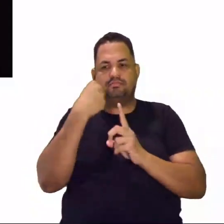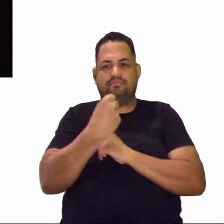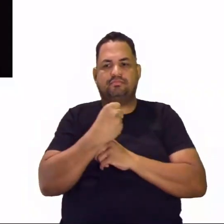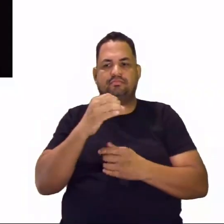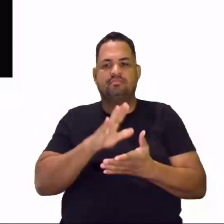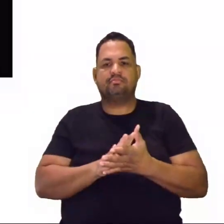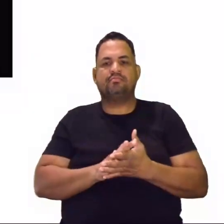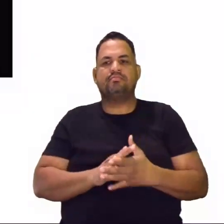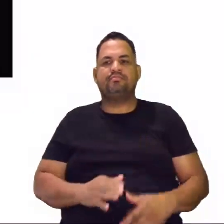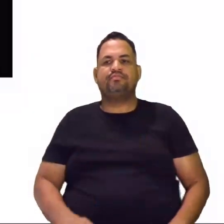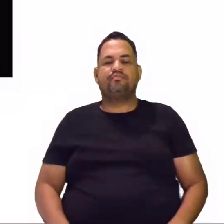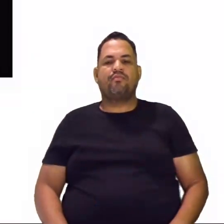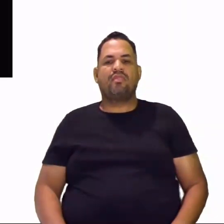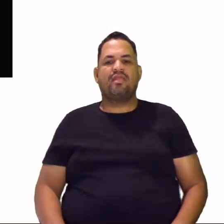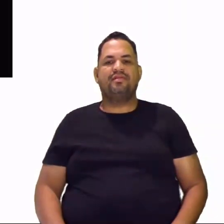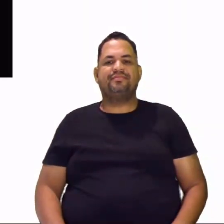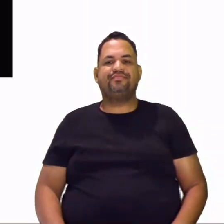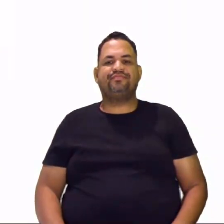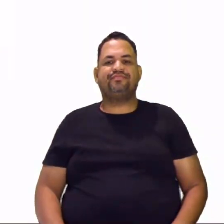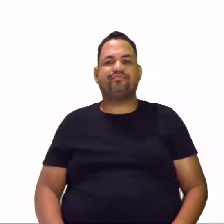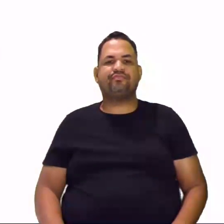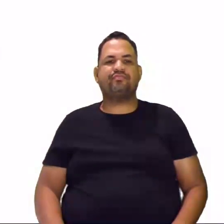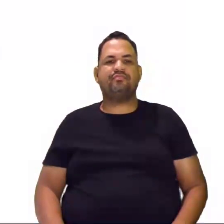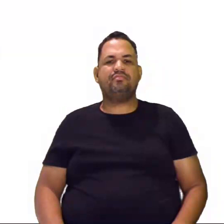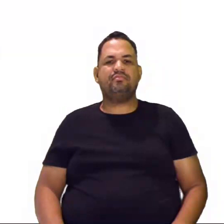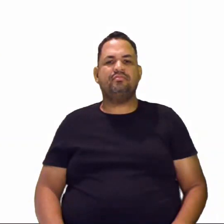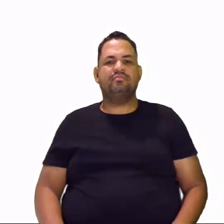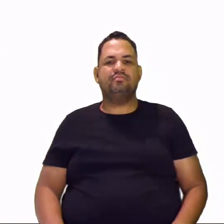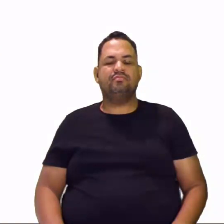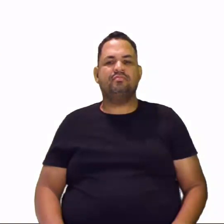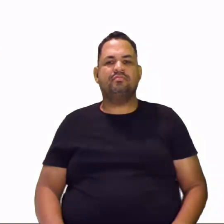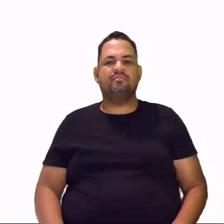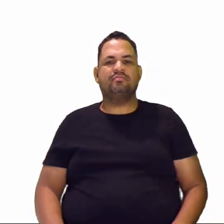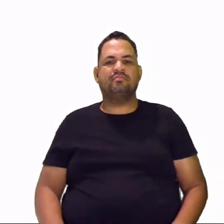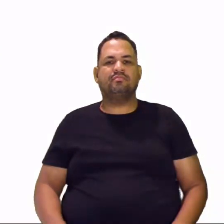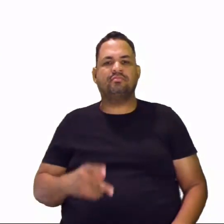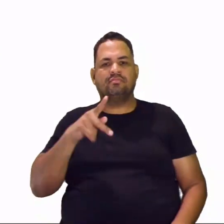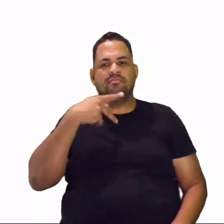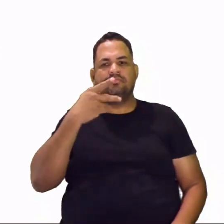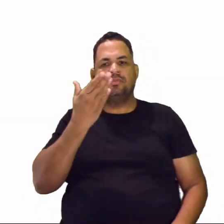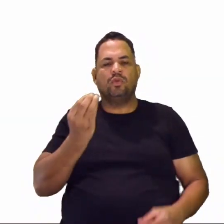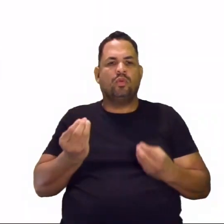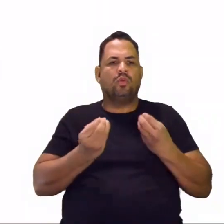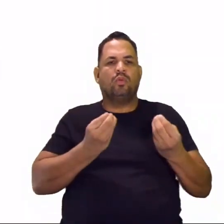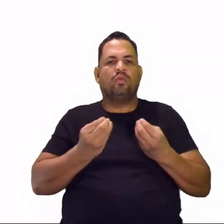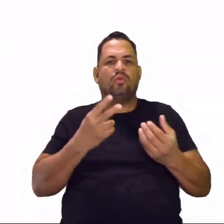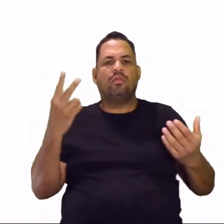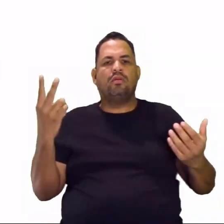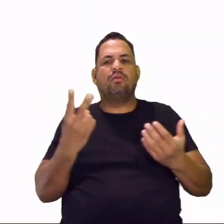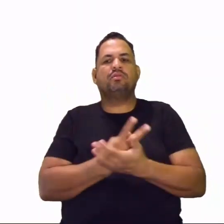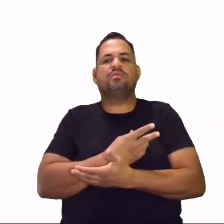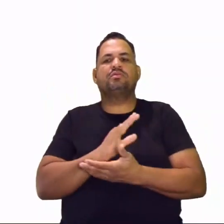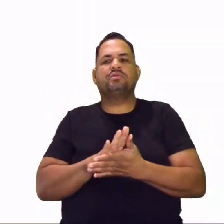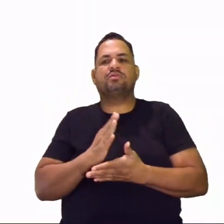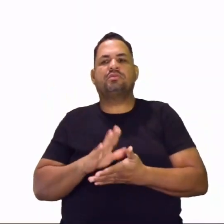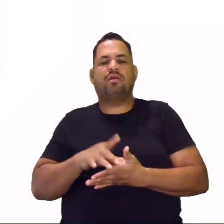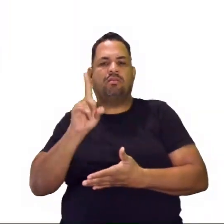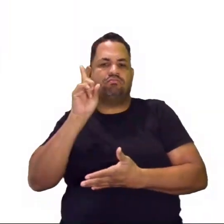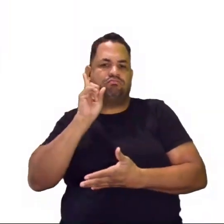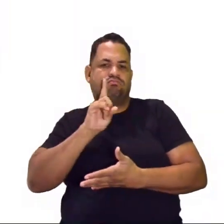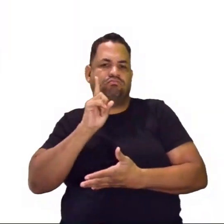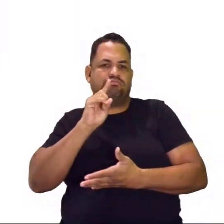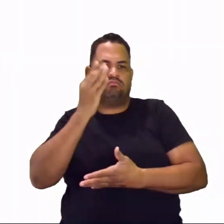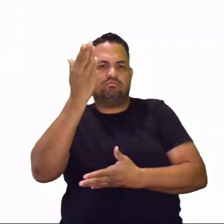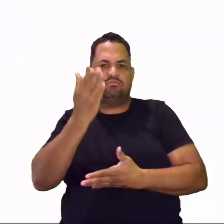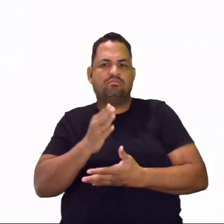as marginalizações, né? E aqui eu vou falar um pouquinho como que foi isso nos Estados Unidos, né? Eu trago